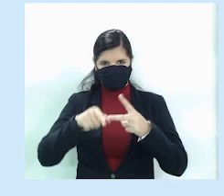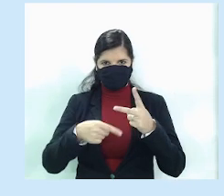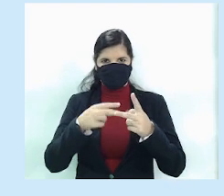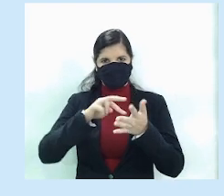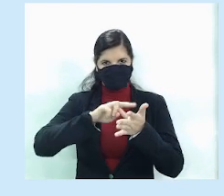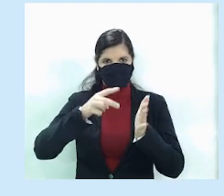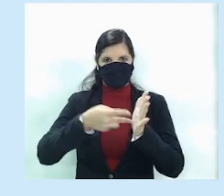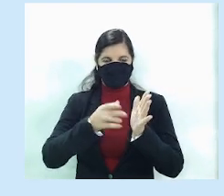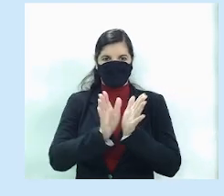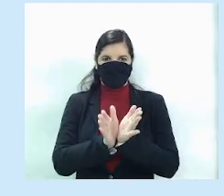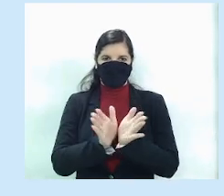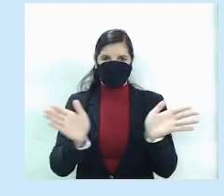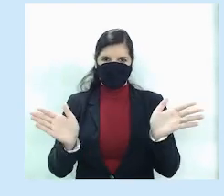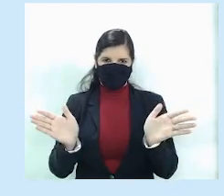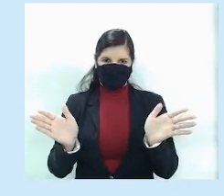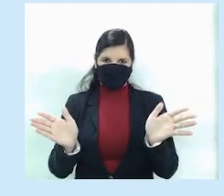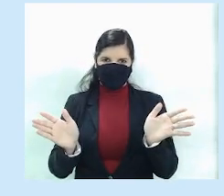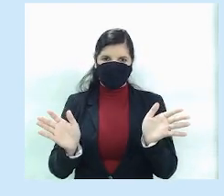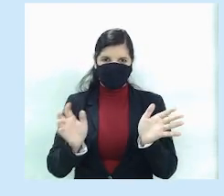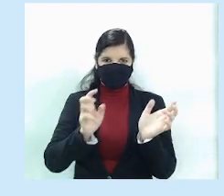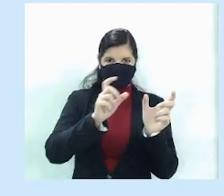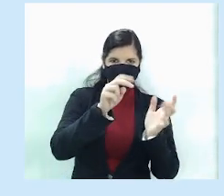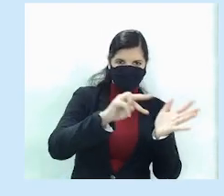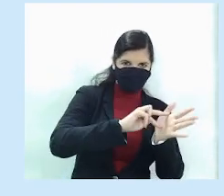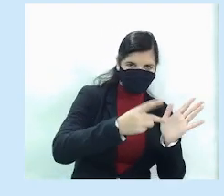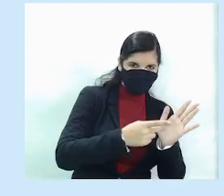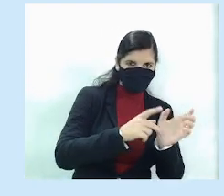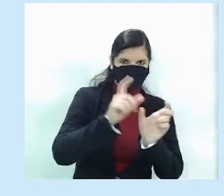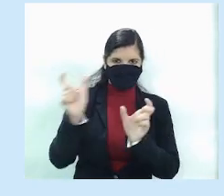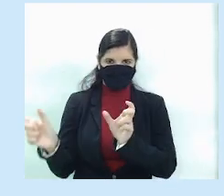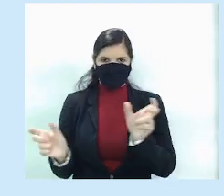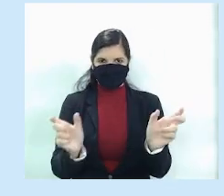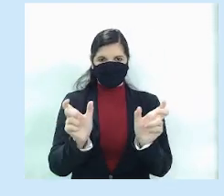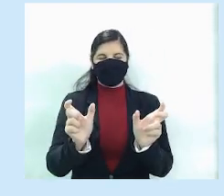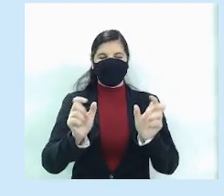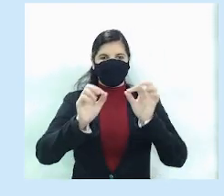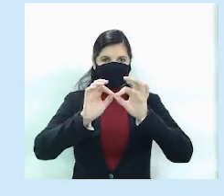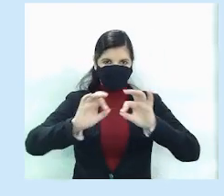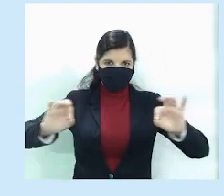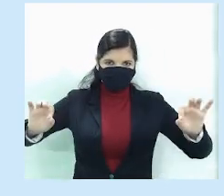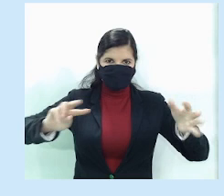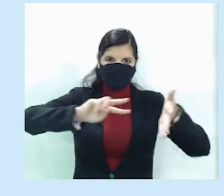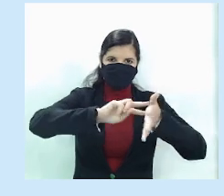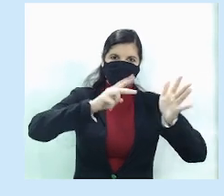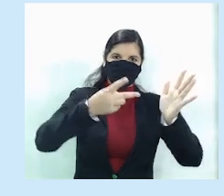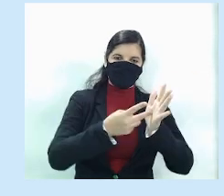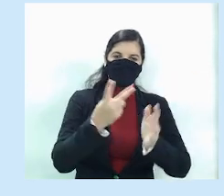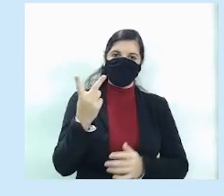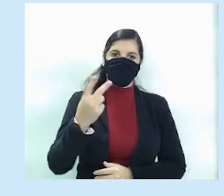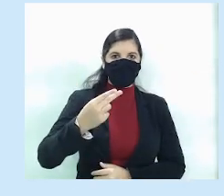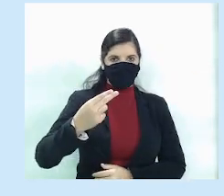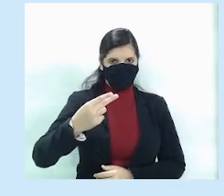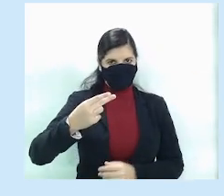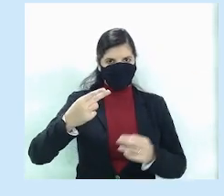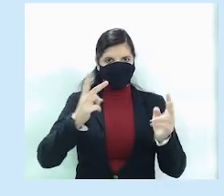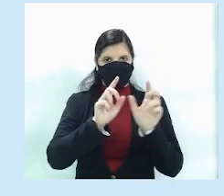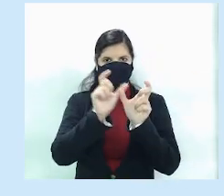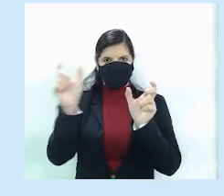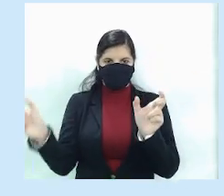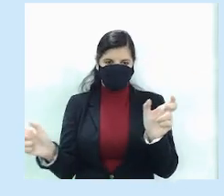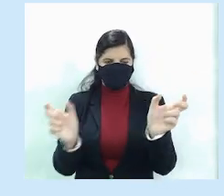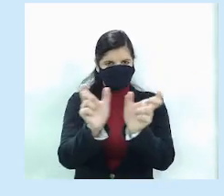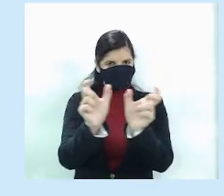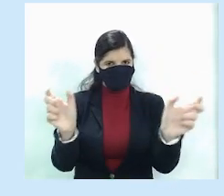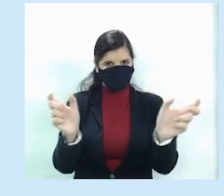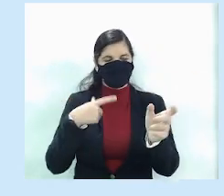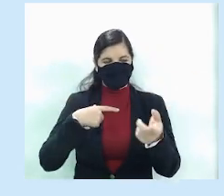eu já expliquei, que é o duplo sentido. Então, o uso de frases com duplo sentido, de frases ambíguas, também